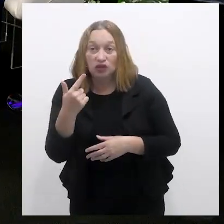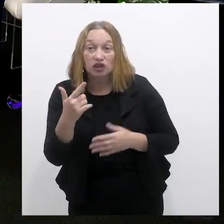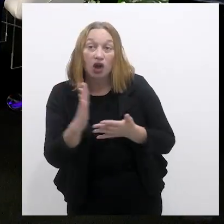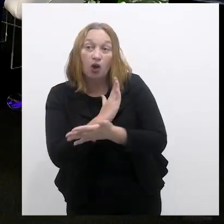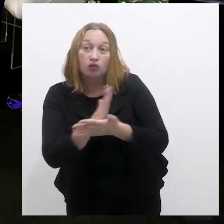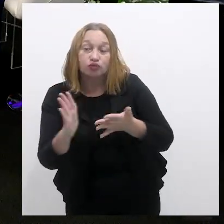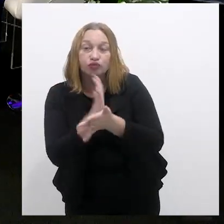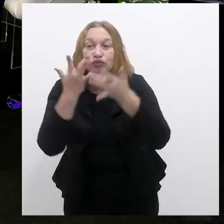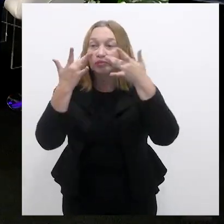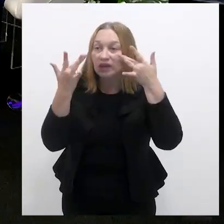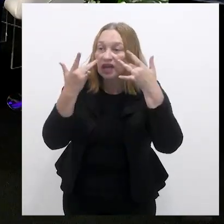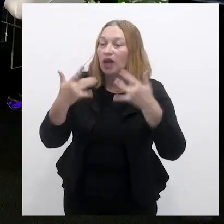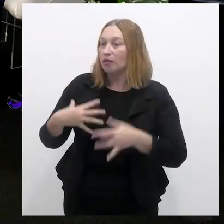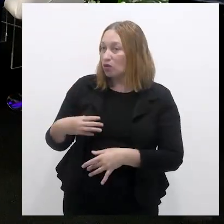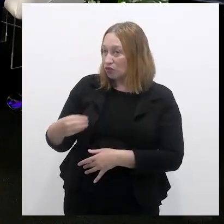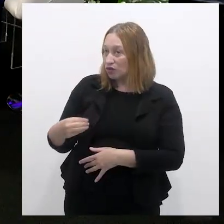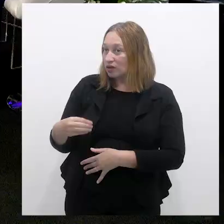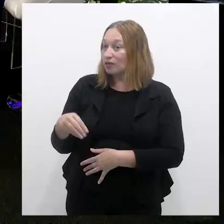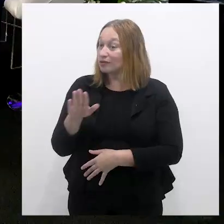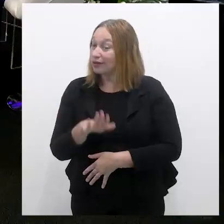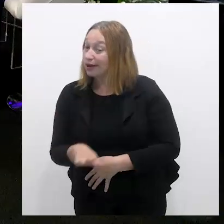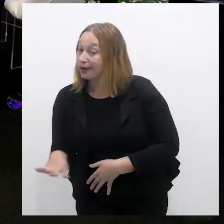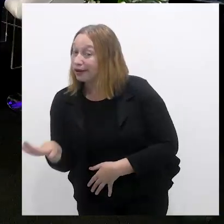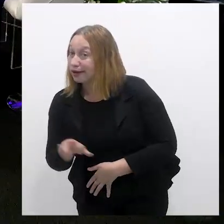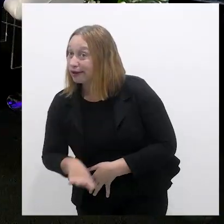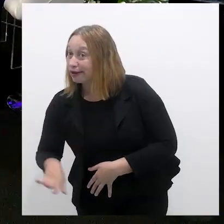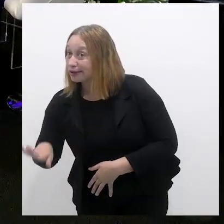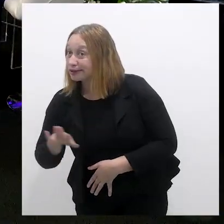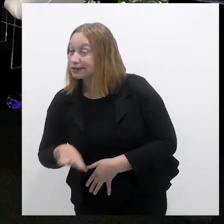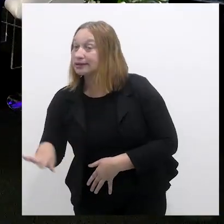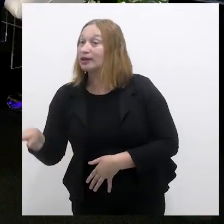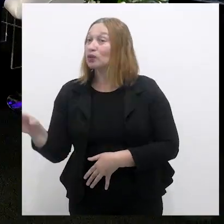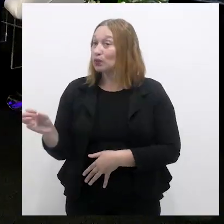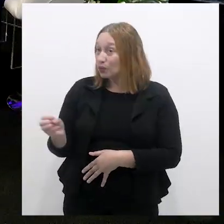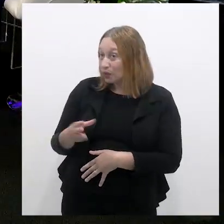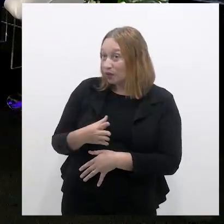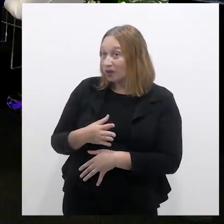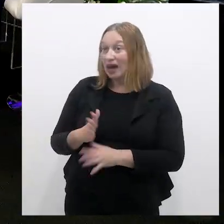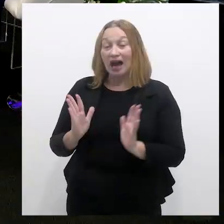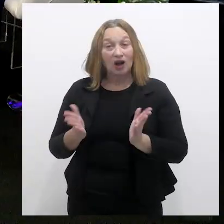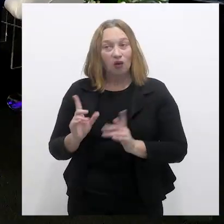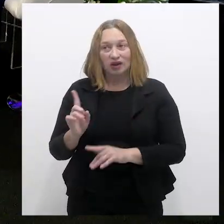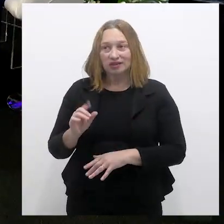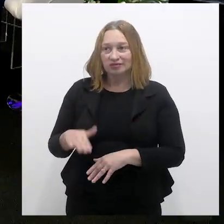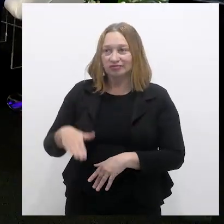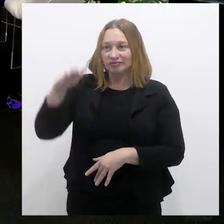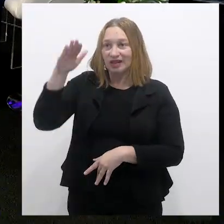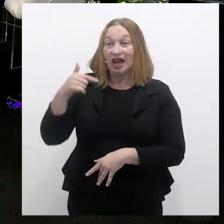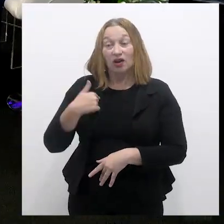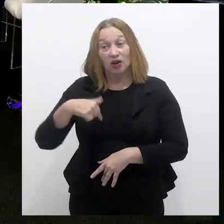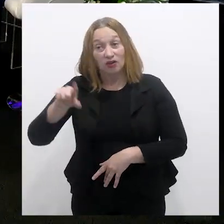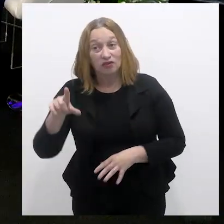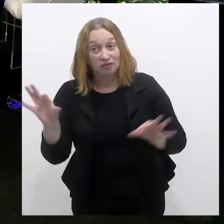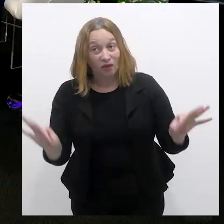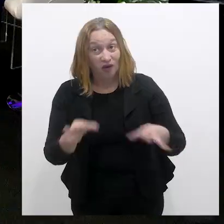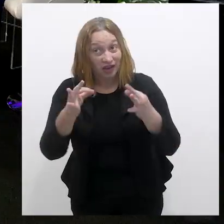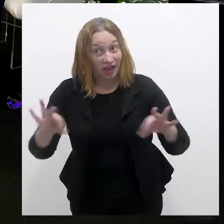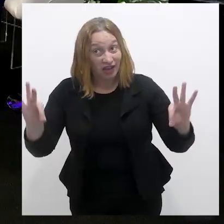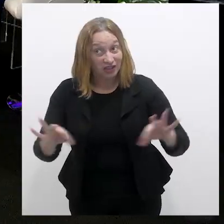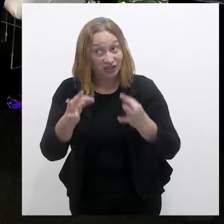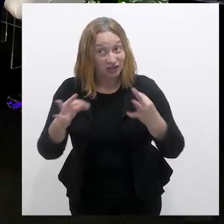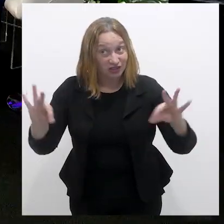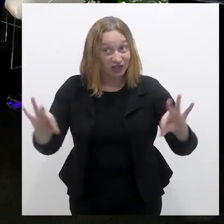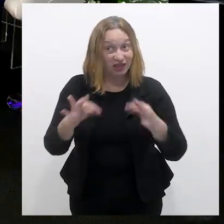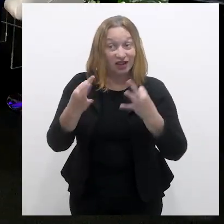eu observei, eu assisti alguns dos seus espetáculos com meu filho, quando ele ainda era criança, o mais novo. Agora já não. Agora eu vou lá para a